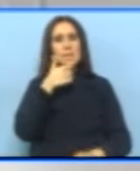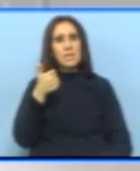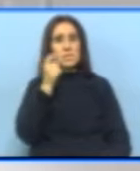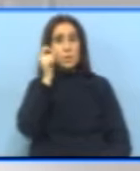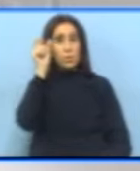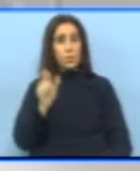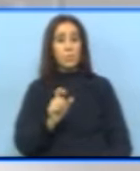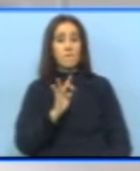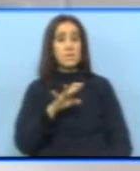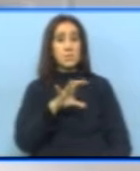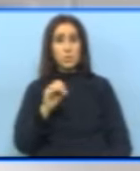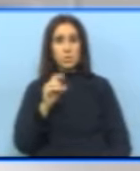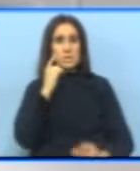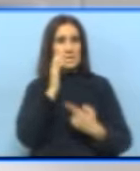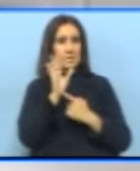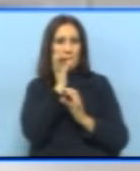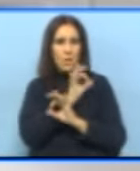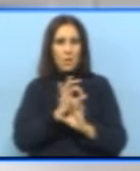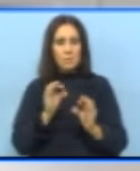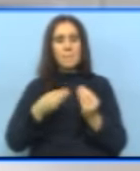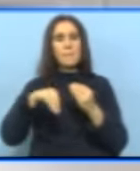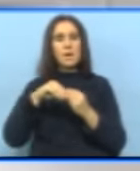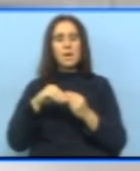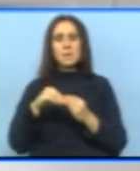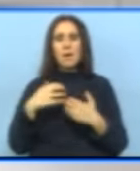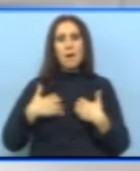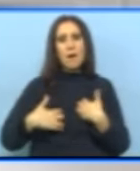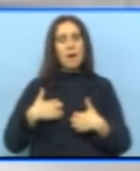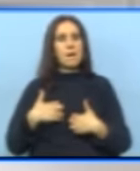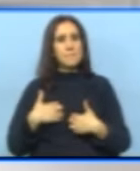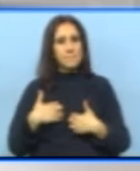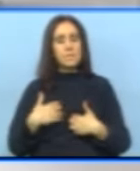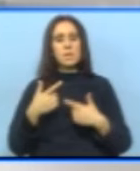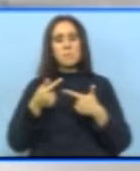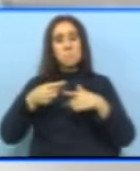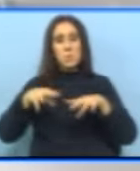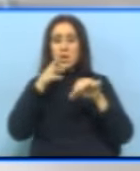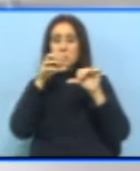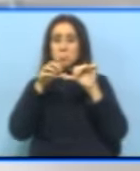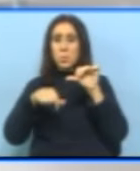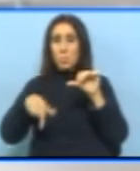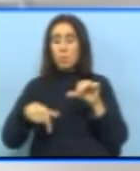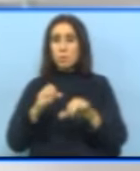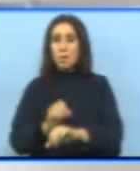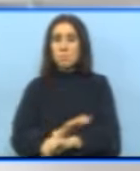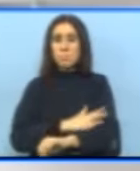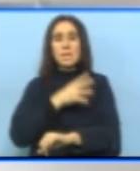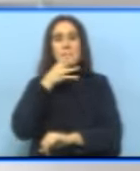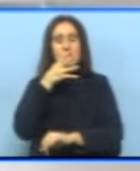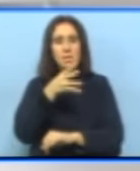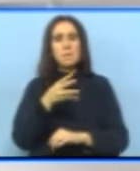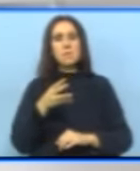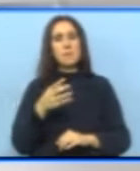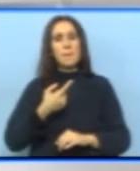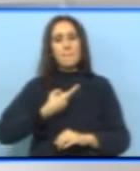ótimo exemplo, e por outro lado, aquela urgência, numa linguagem que talvez hoje alguns se arrepiem, fazer